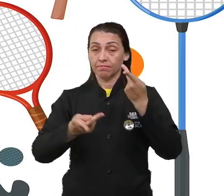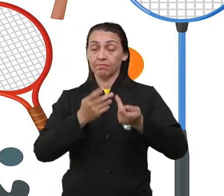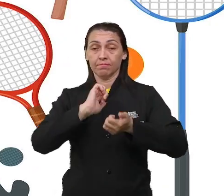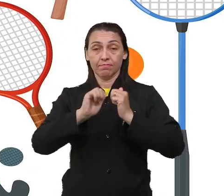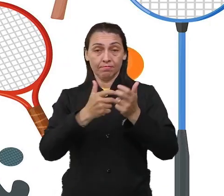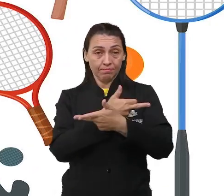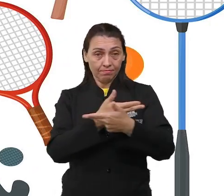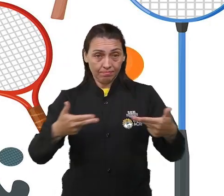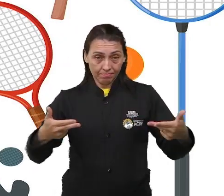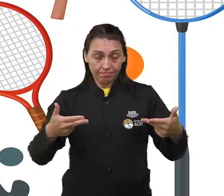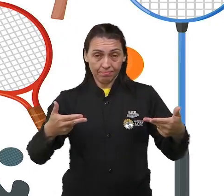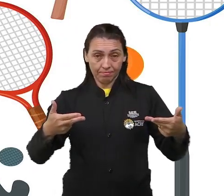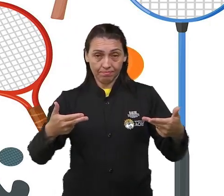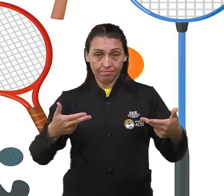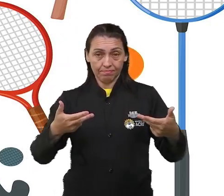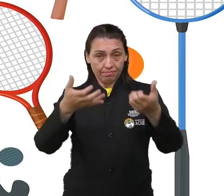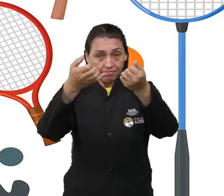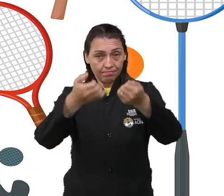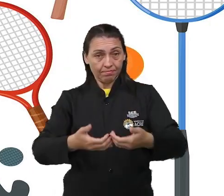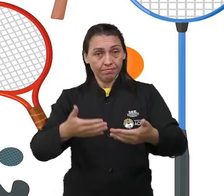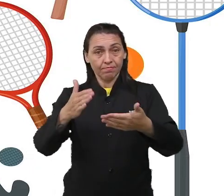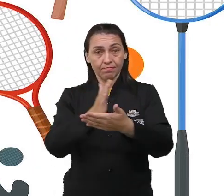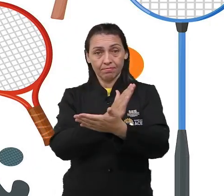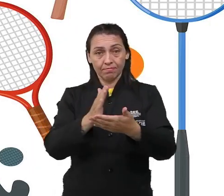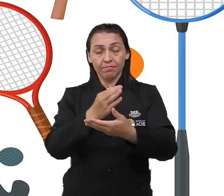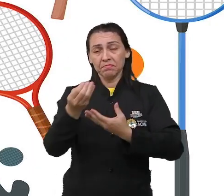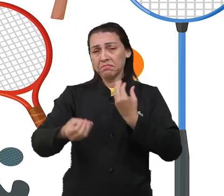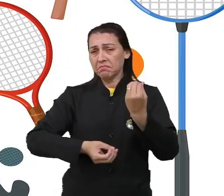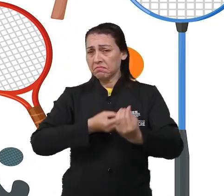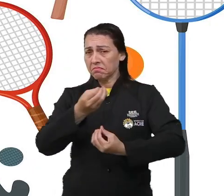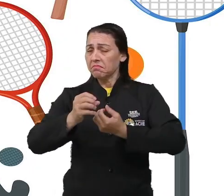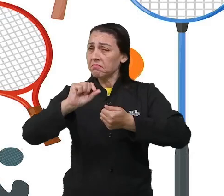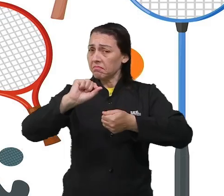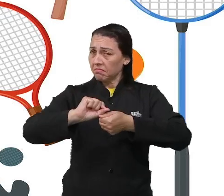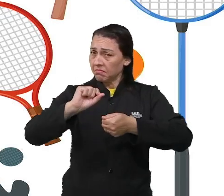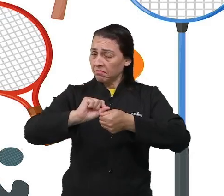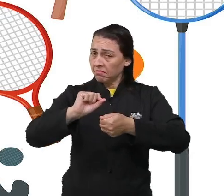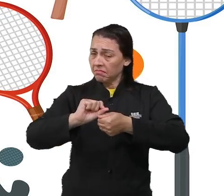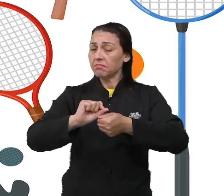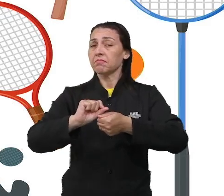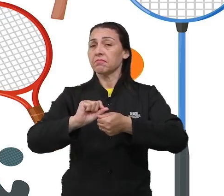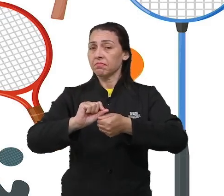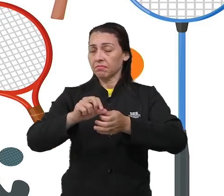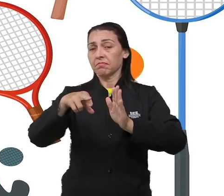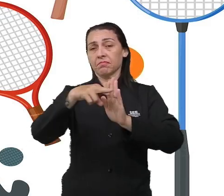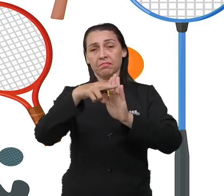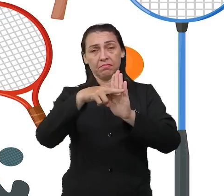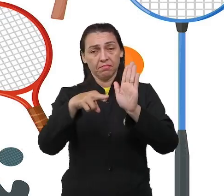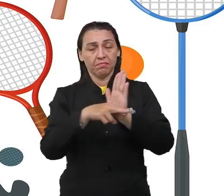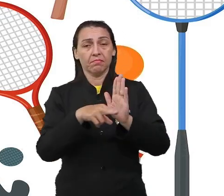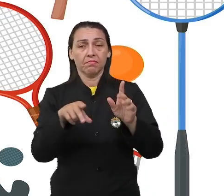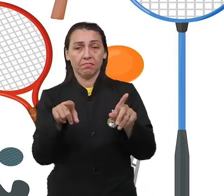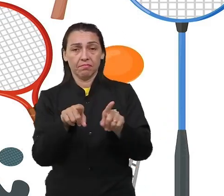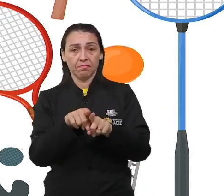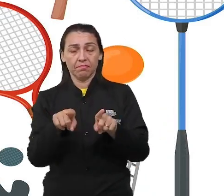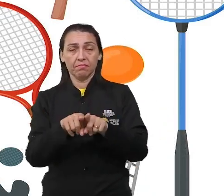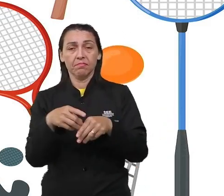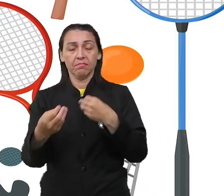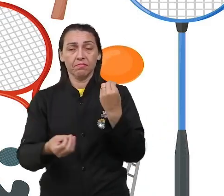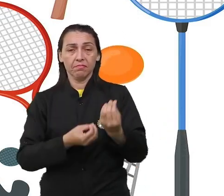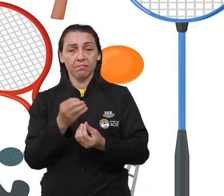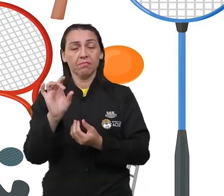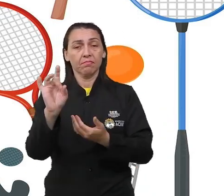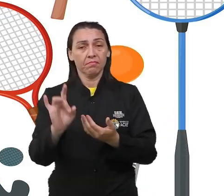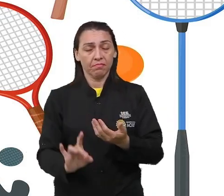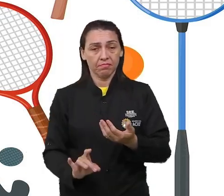sobre esportes na nossa aula. Falamos também como jogos funcionam, eu falei para vocês como que se joga